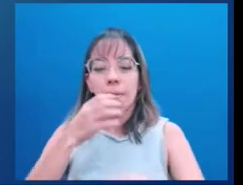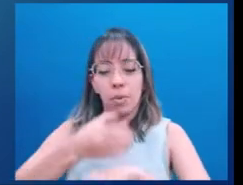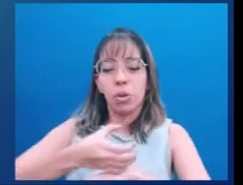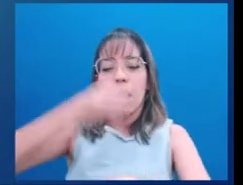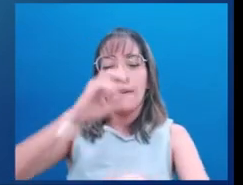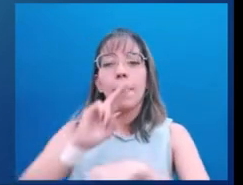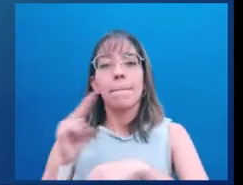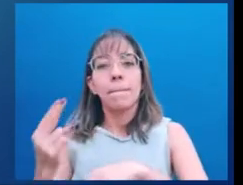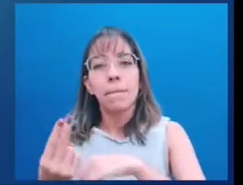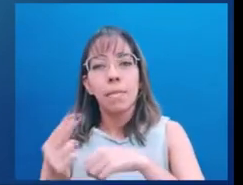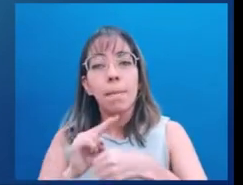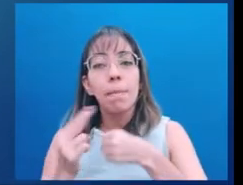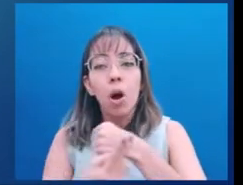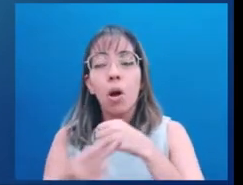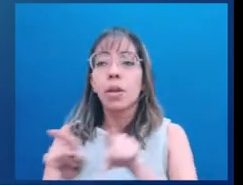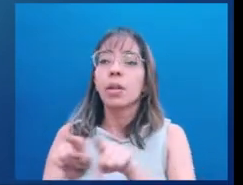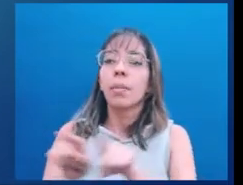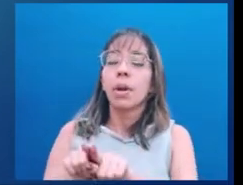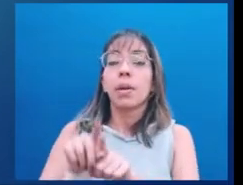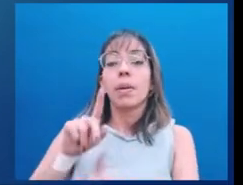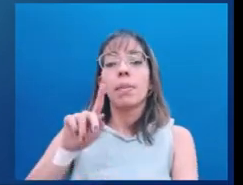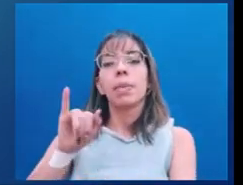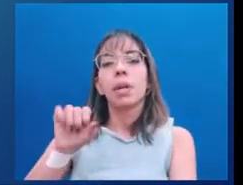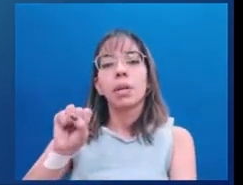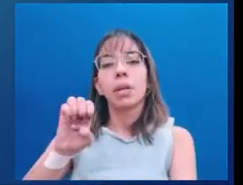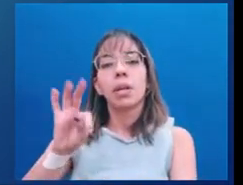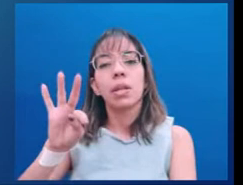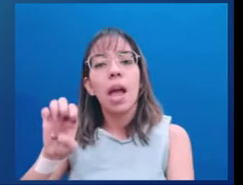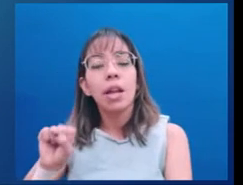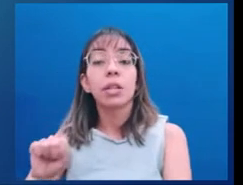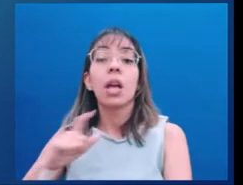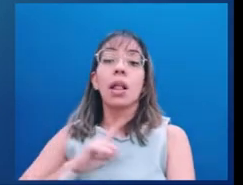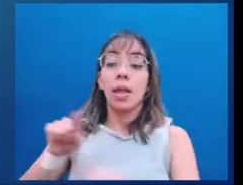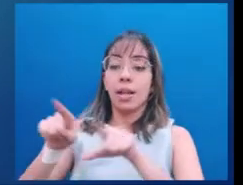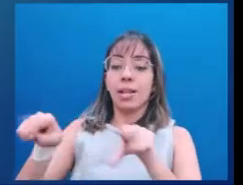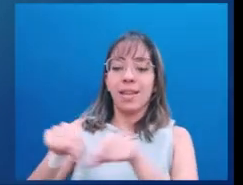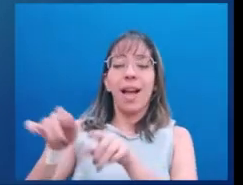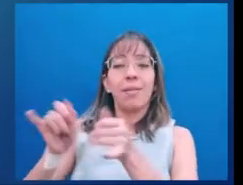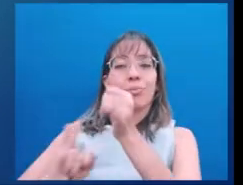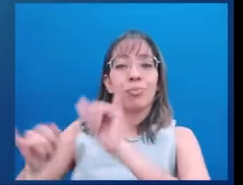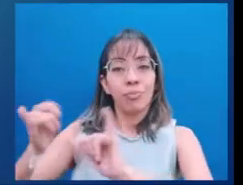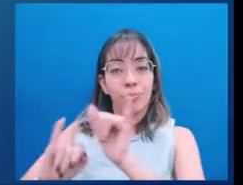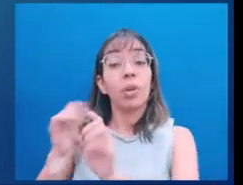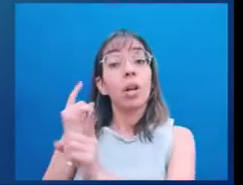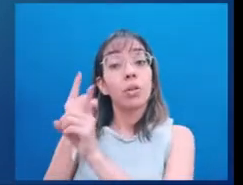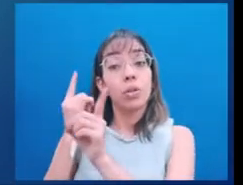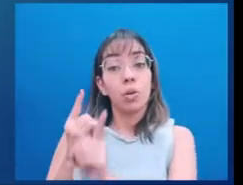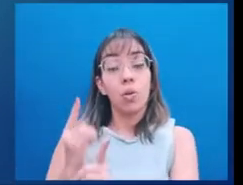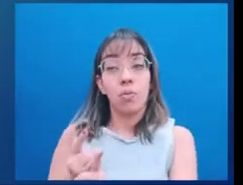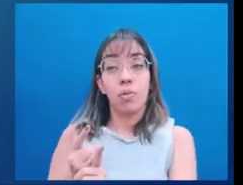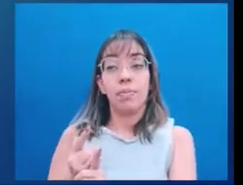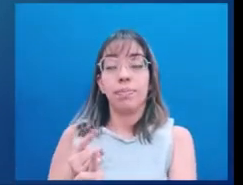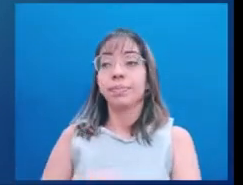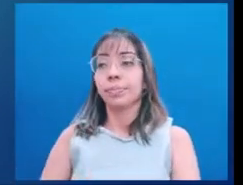né, naqueles tambores, esse tipo de simbologia. A gente vê em pissetes, inclusive em laboratórios, a simbologia do diagrama de Rômio,